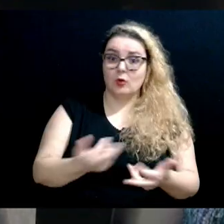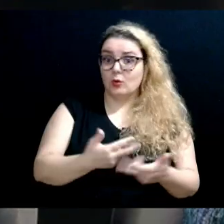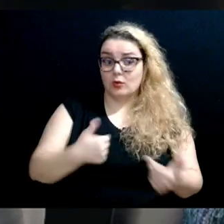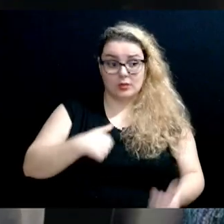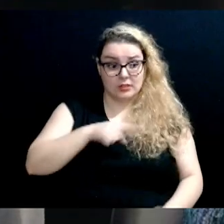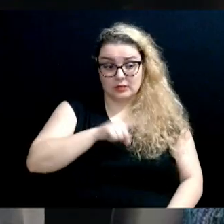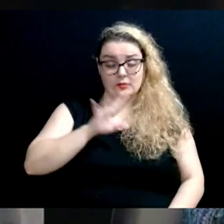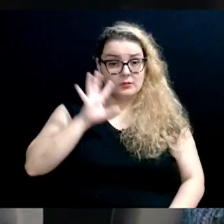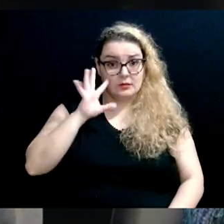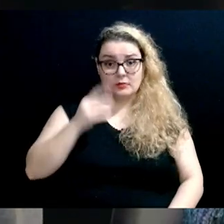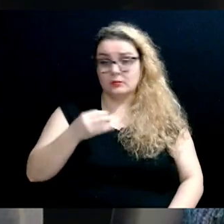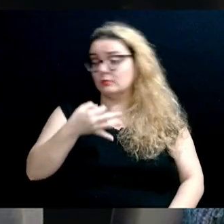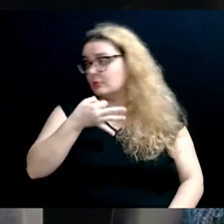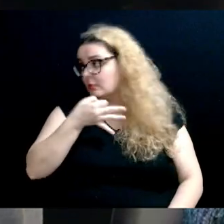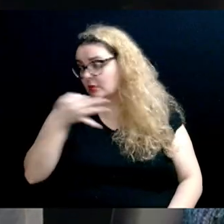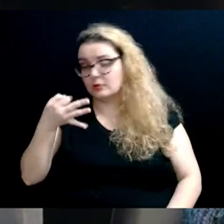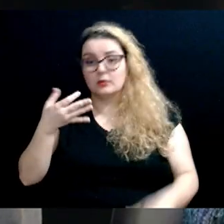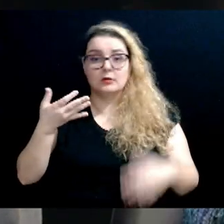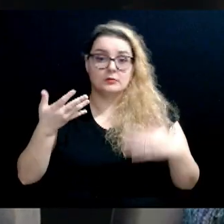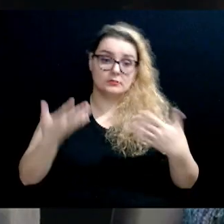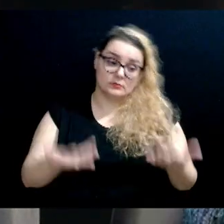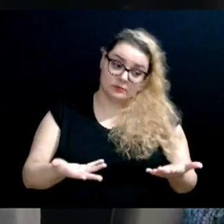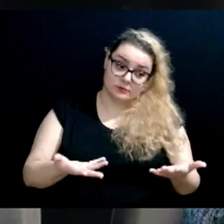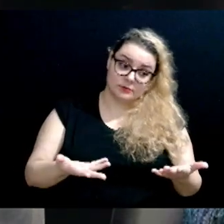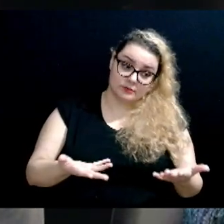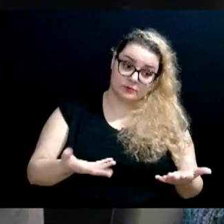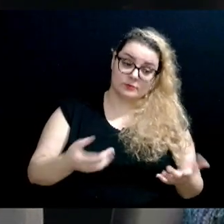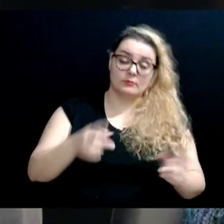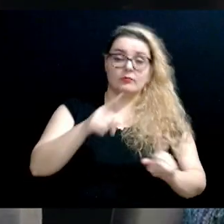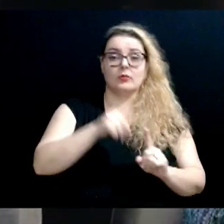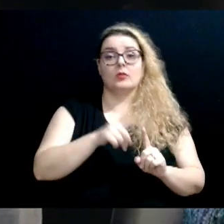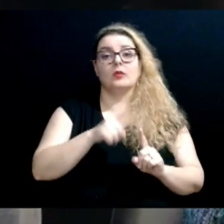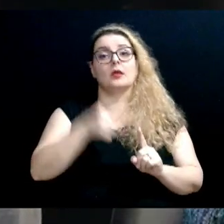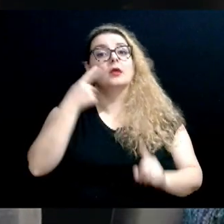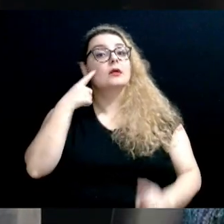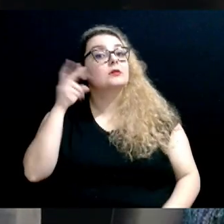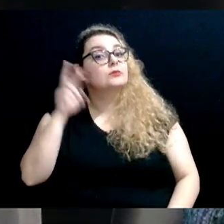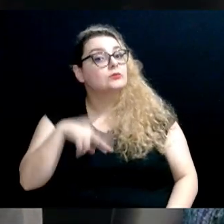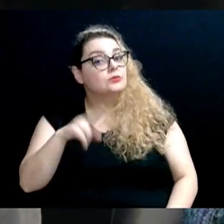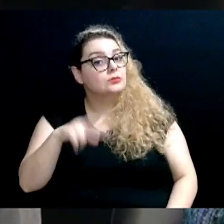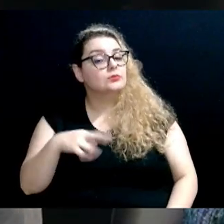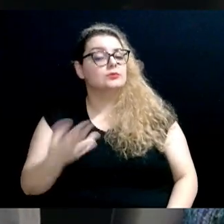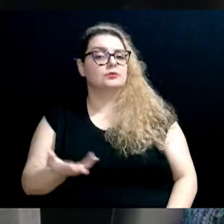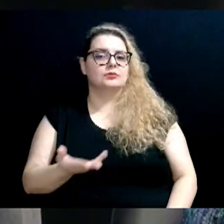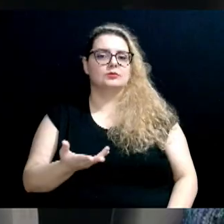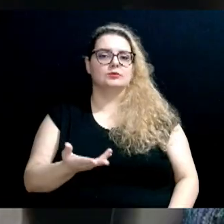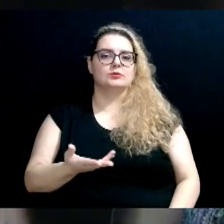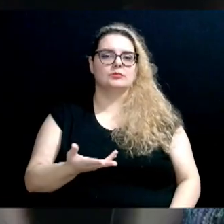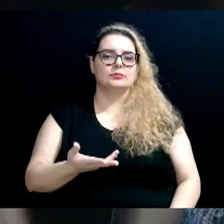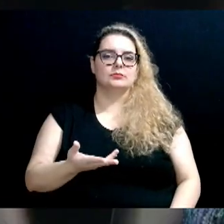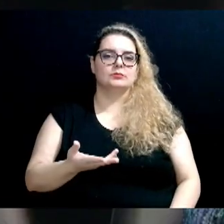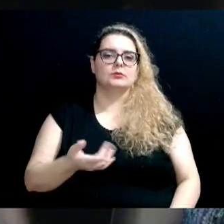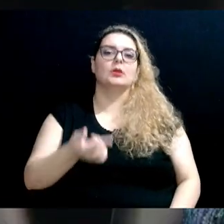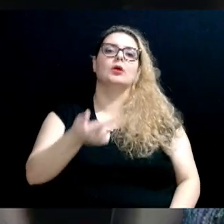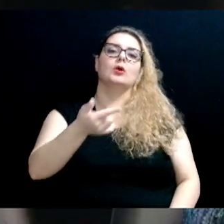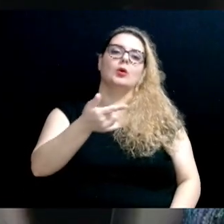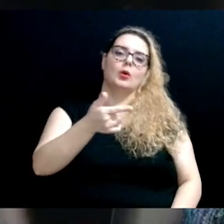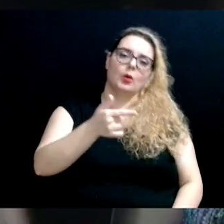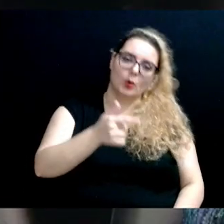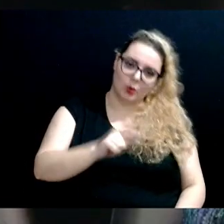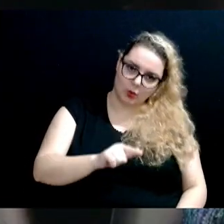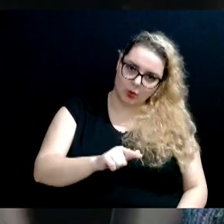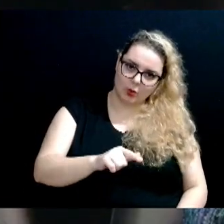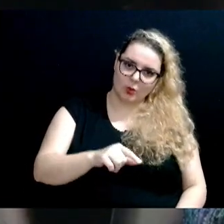Perfeito. Então, esse tipo de raciocínio, ele continua sendo